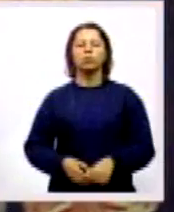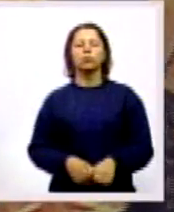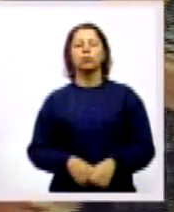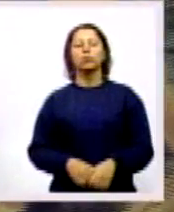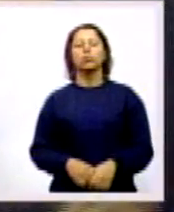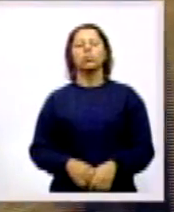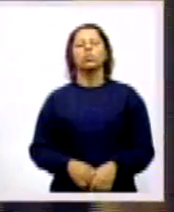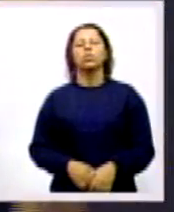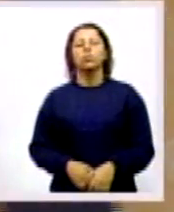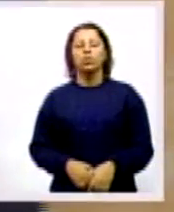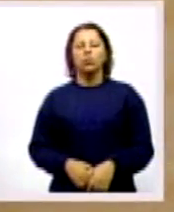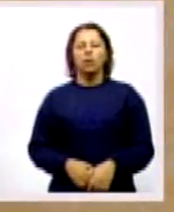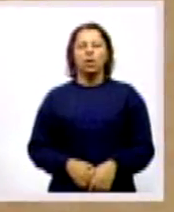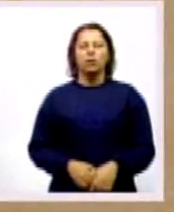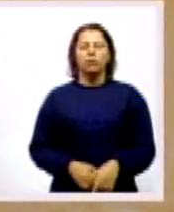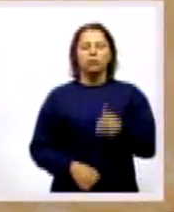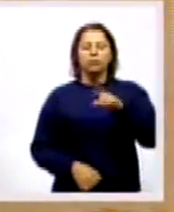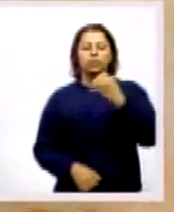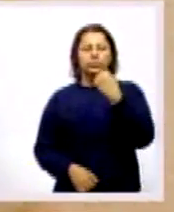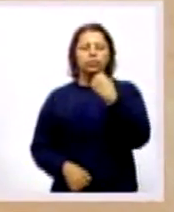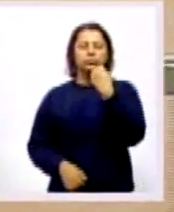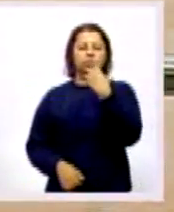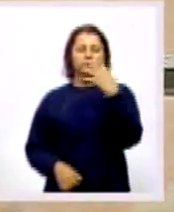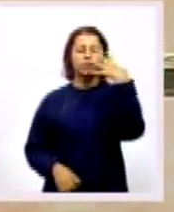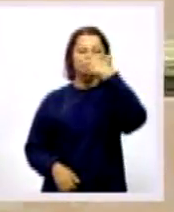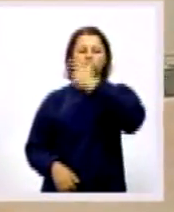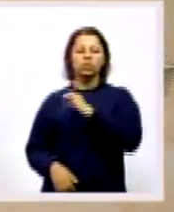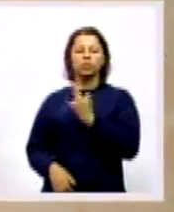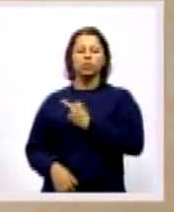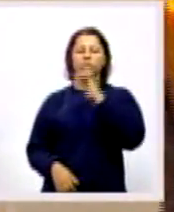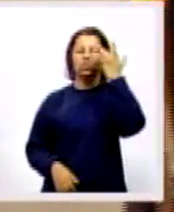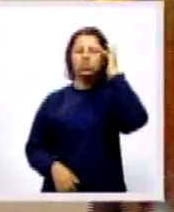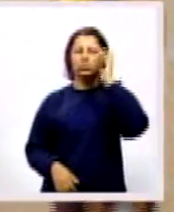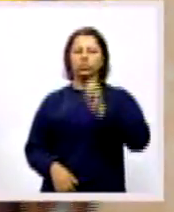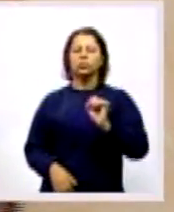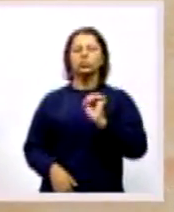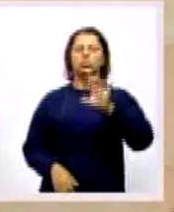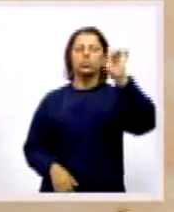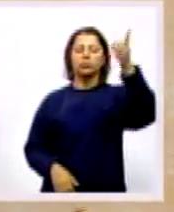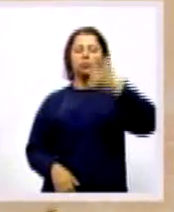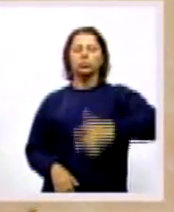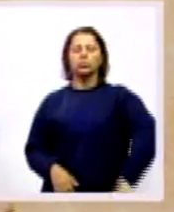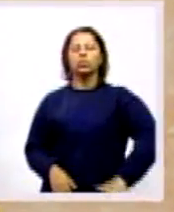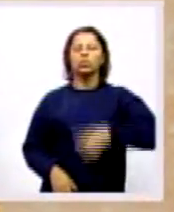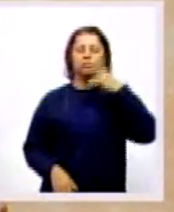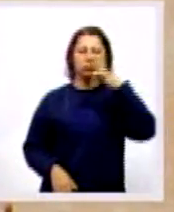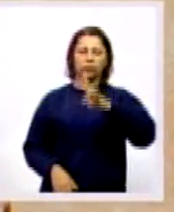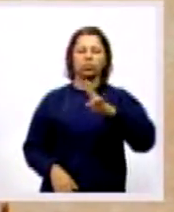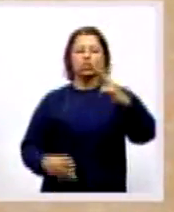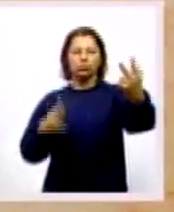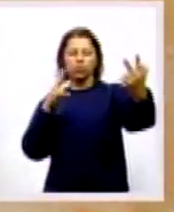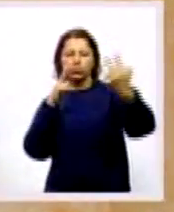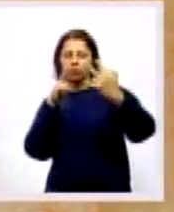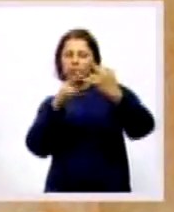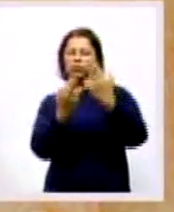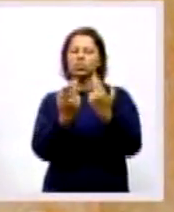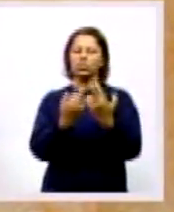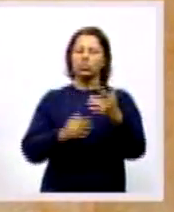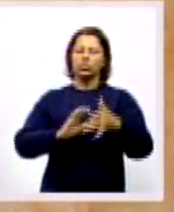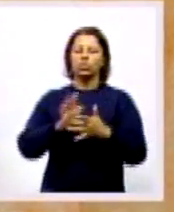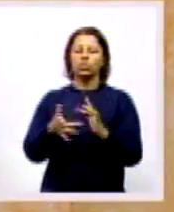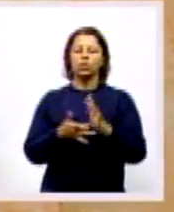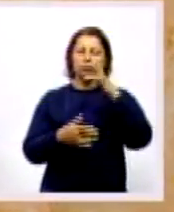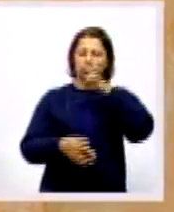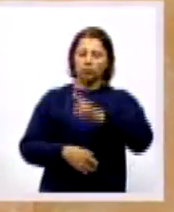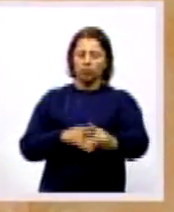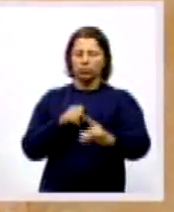Ô, minha gente, é tão bonito a gente pensar que Deus continua olhando nos nossos olhos do mesmo jeito que Jesus olhava nos